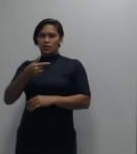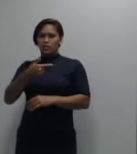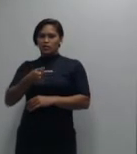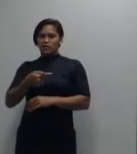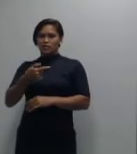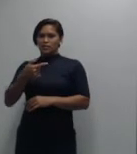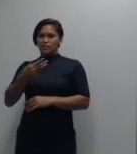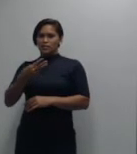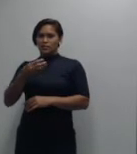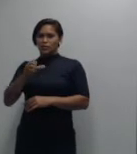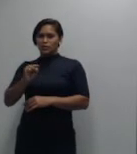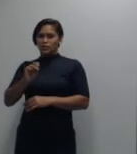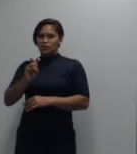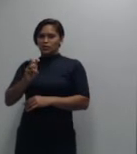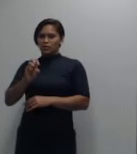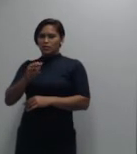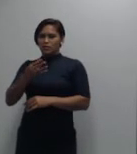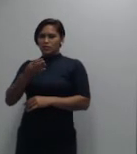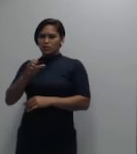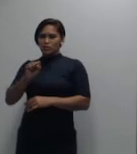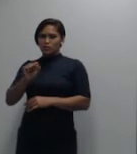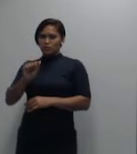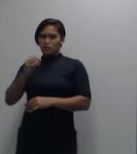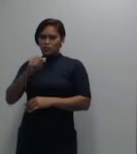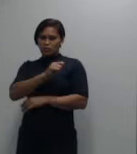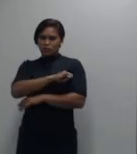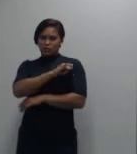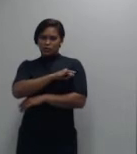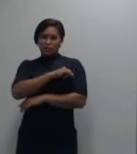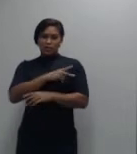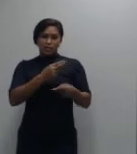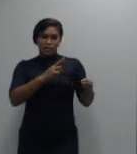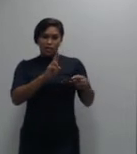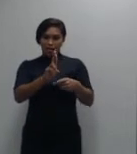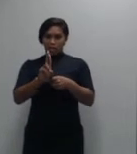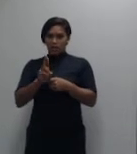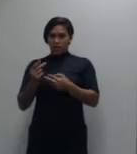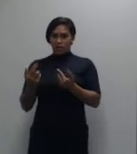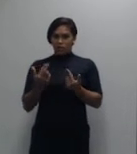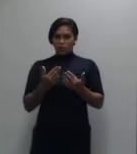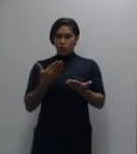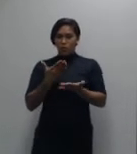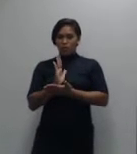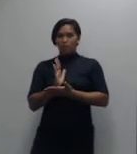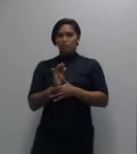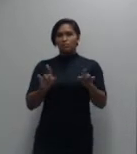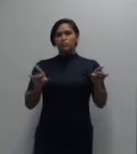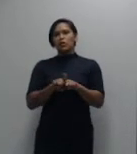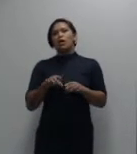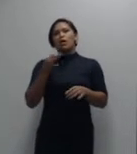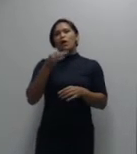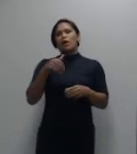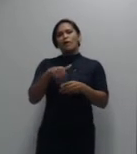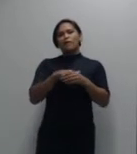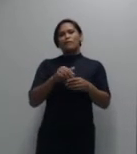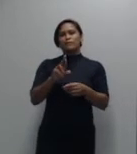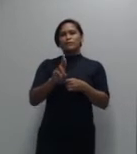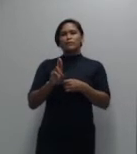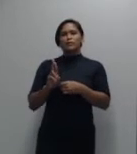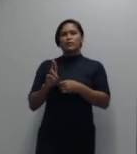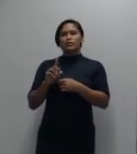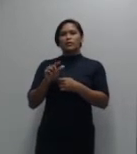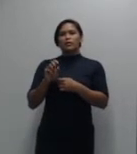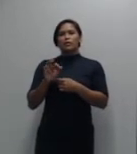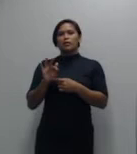1708700 e 41 do Rio de Janeiro relatou vossa excelência' devidamente aprovado nos termos do voto do eminente relator Ministro